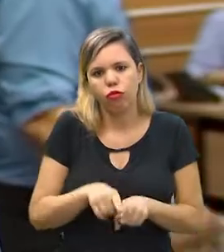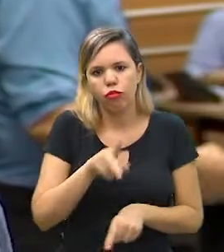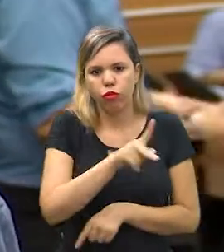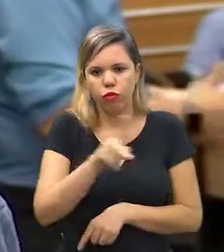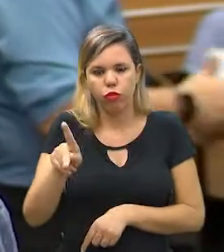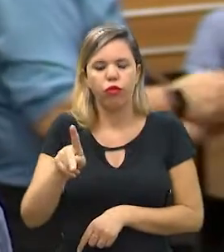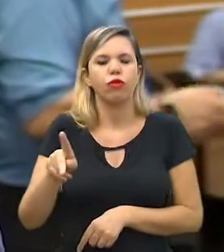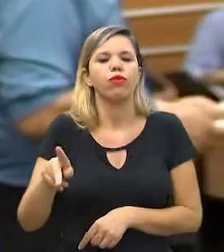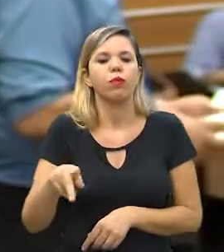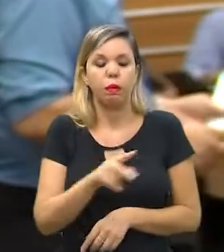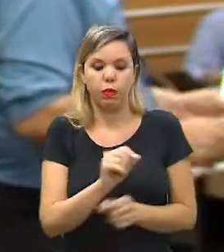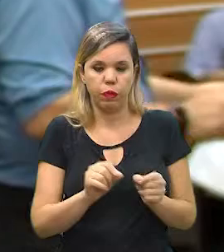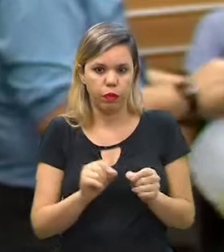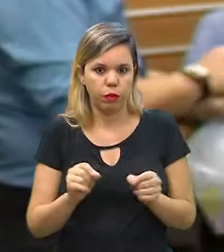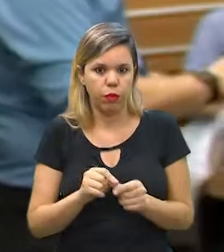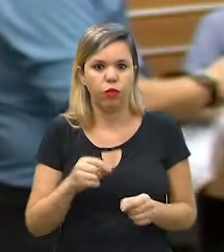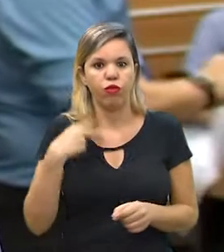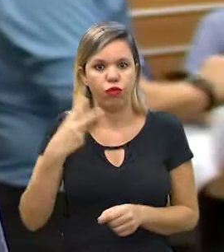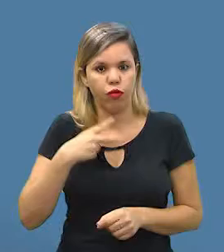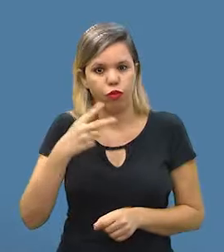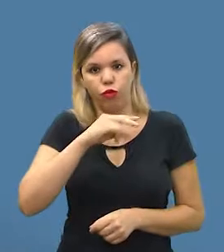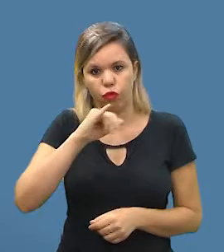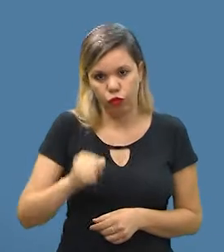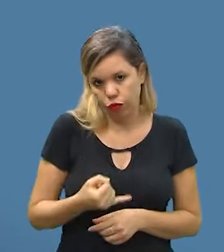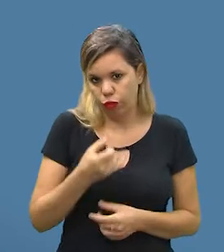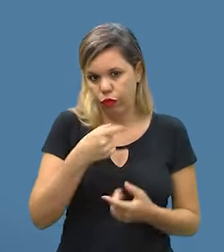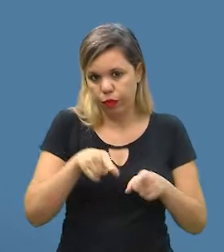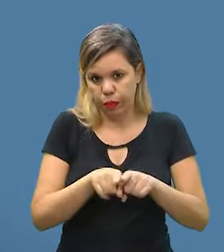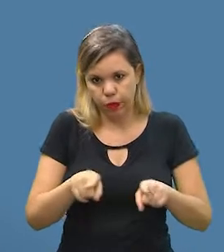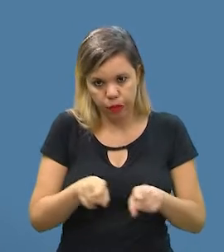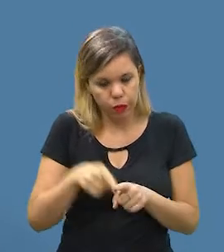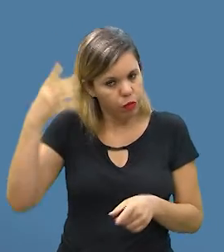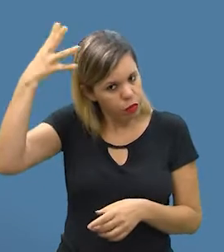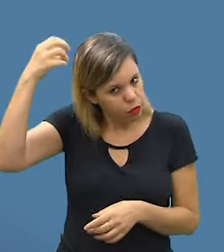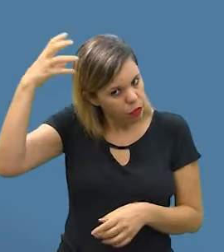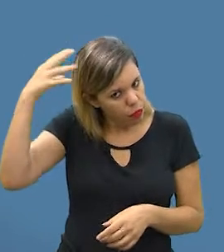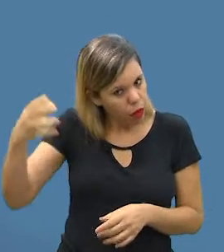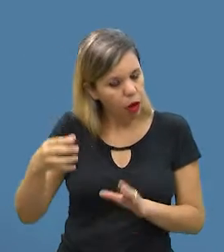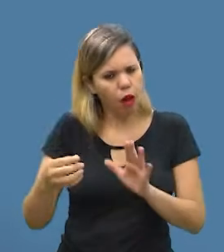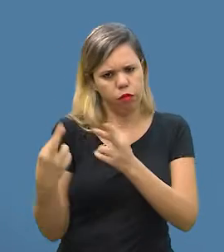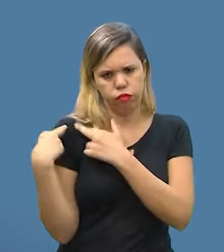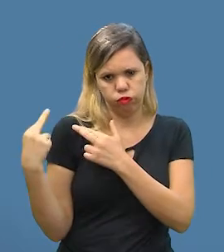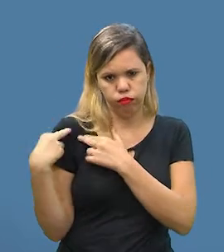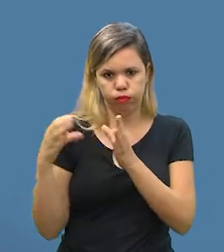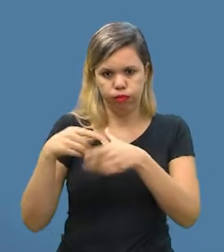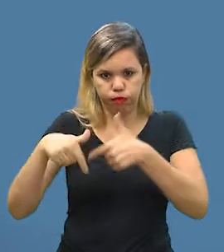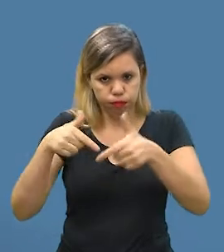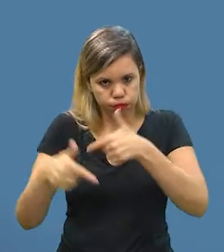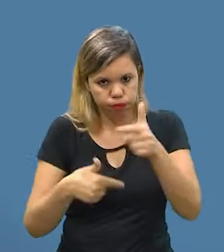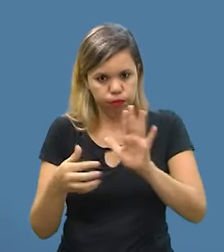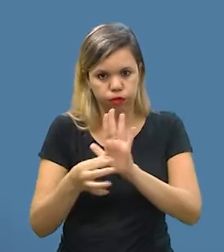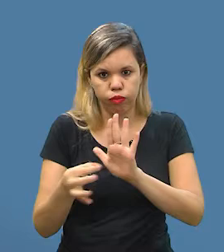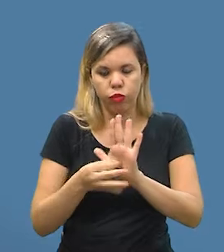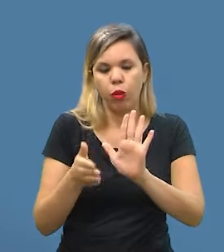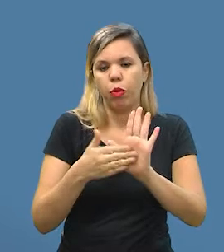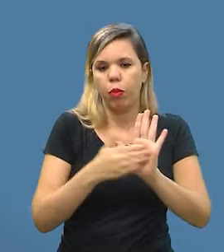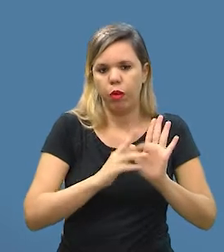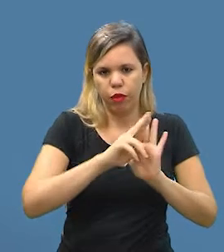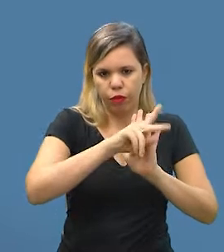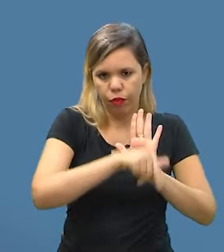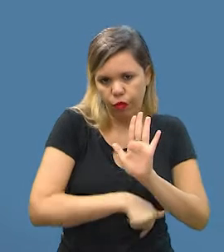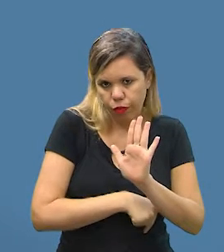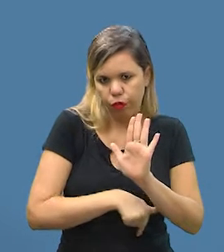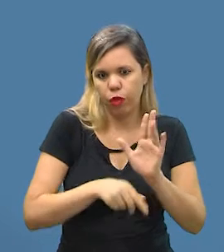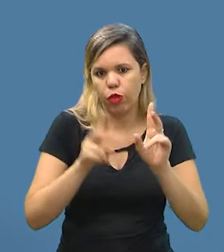o vereador Jairo da farmácia do solidariedade compete a esta comissão opinar ou emitir parecer sobre proposições